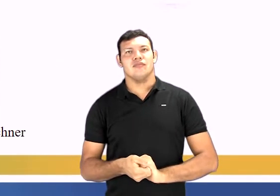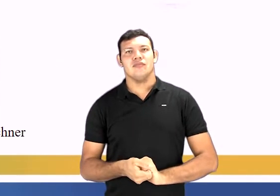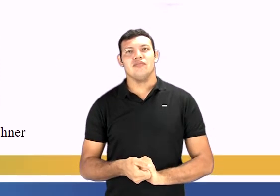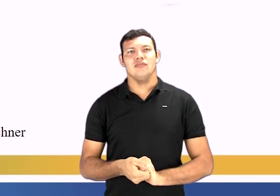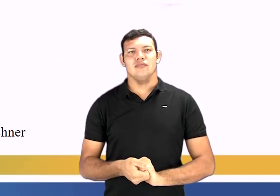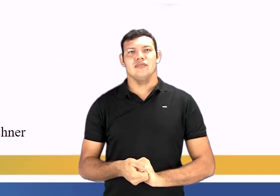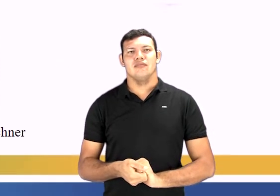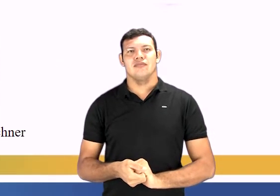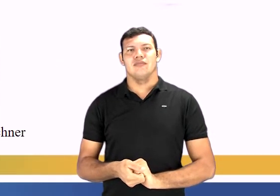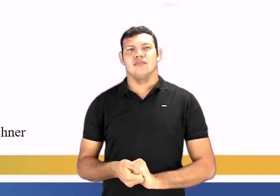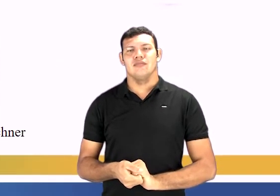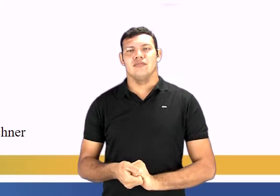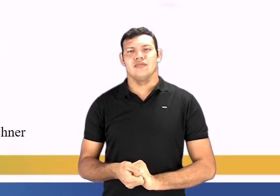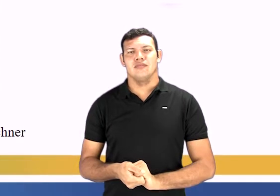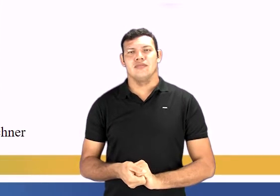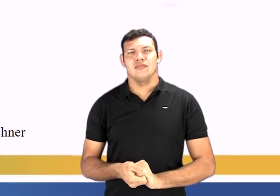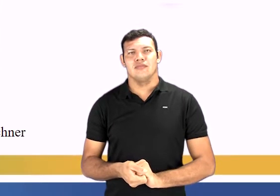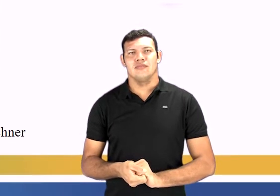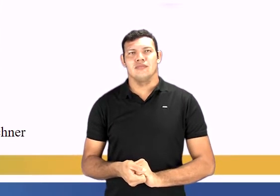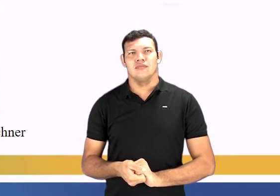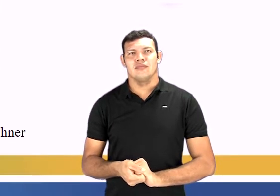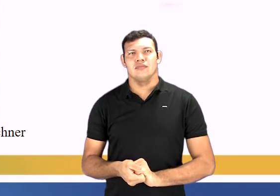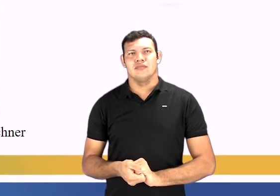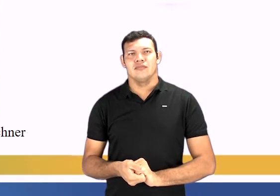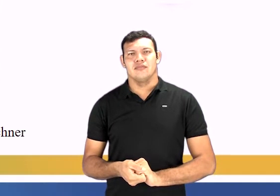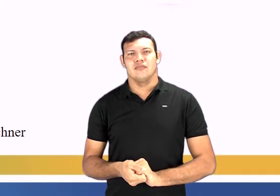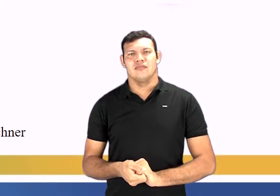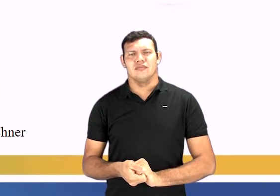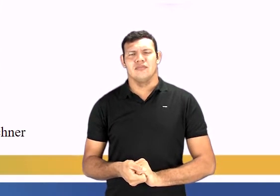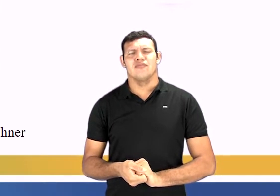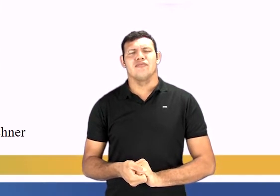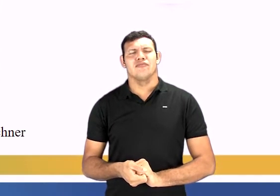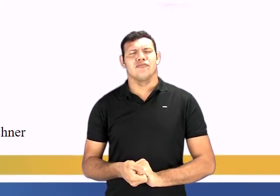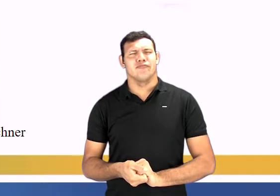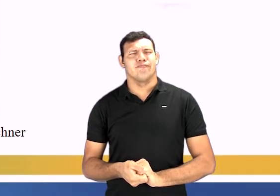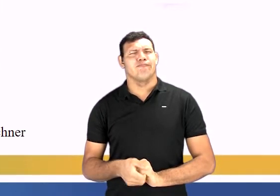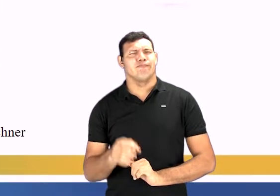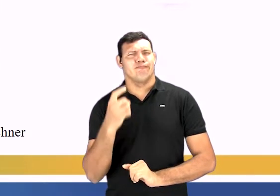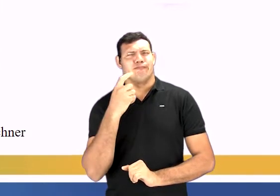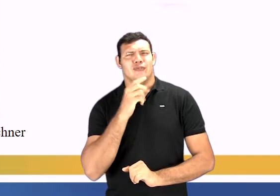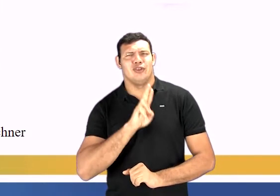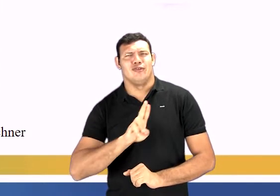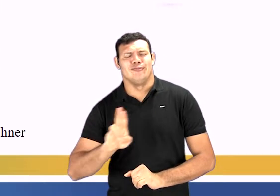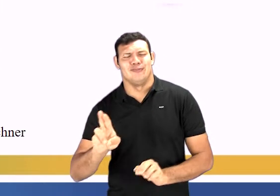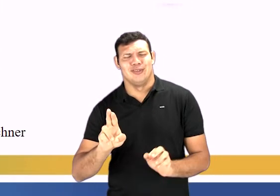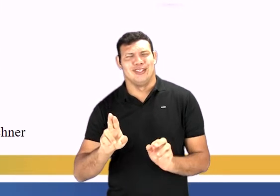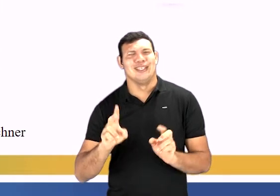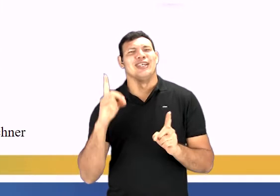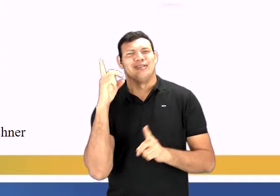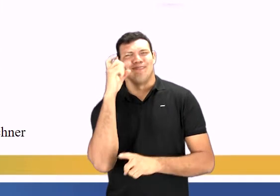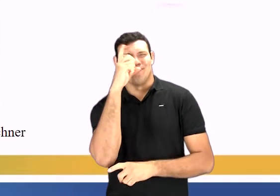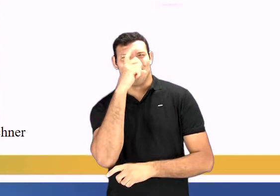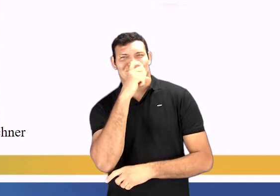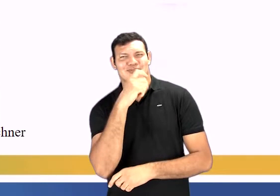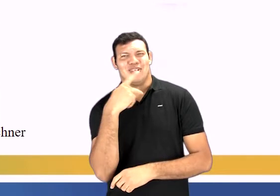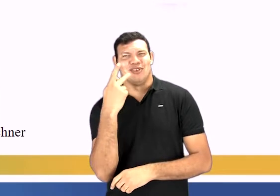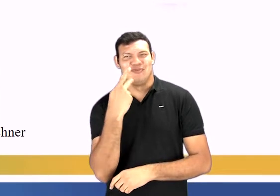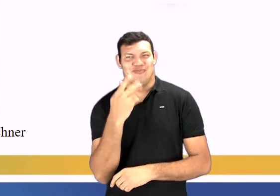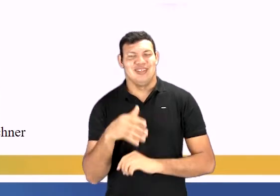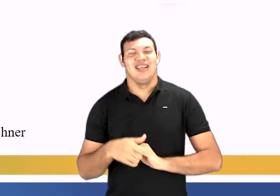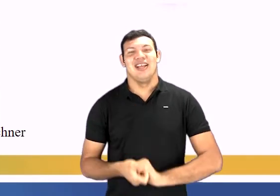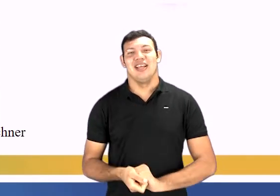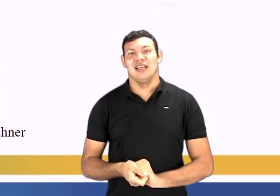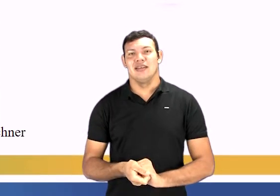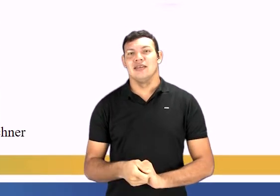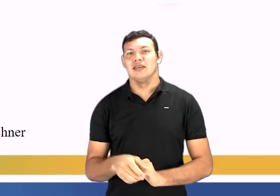de 1913, de Ernest Kittner. Acho que é assim que se pronuncia. Não sou muito boa em pronunciar essas coisas. Mas eu quero que